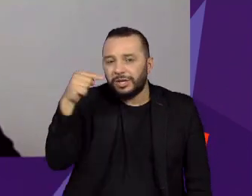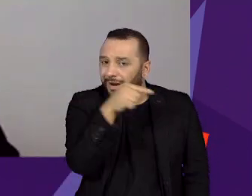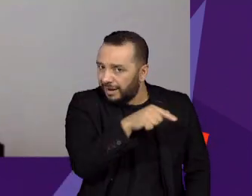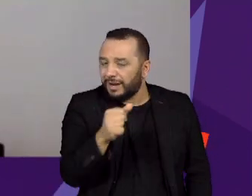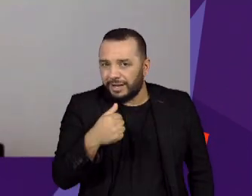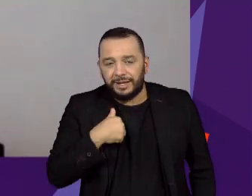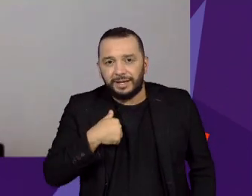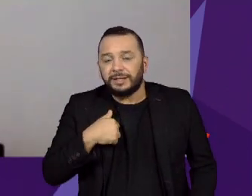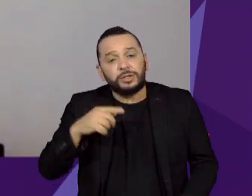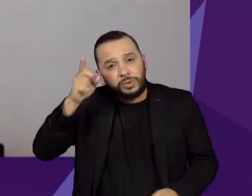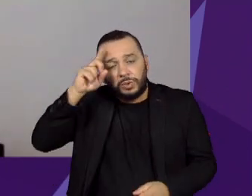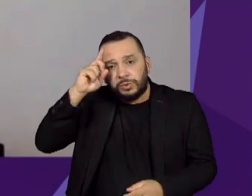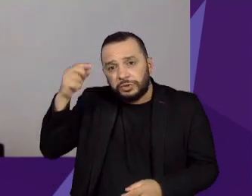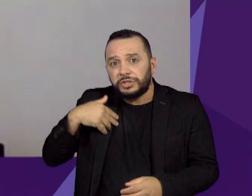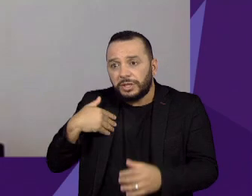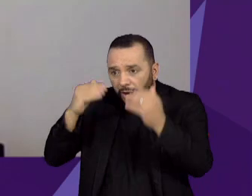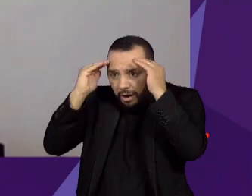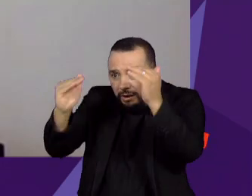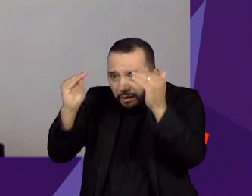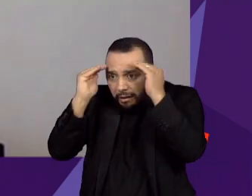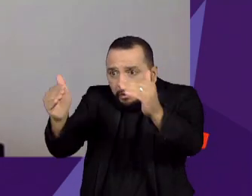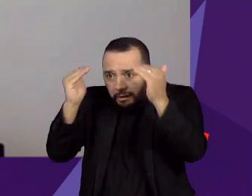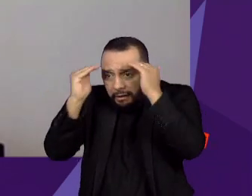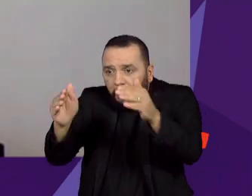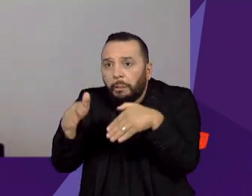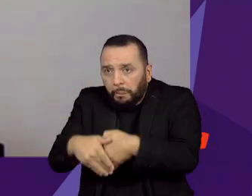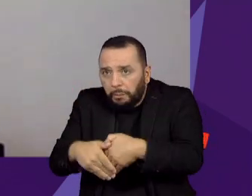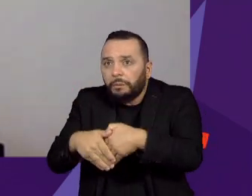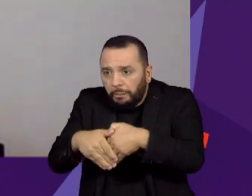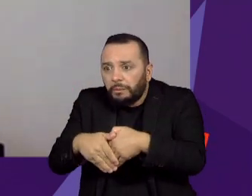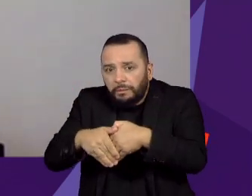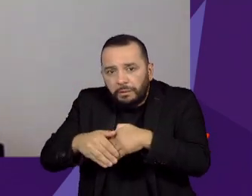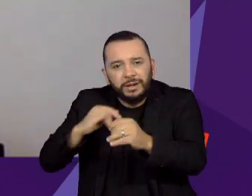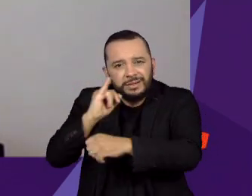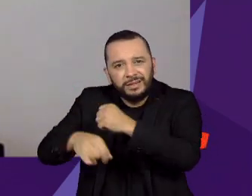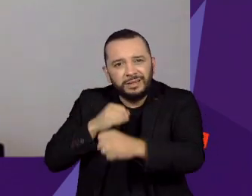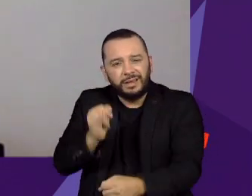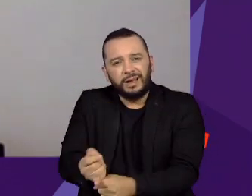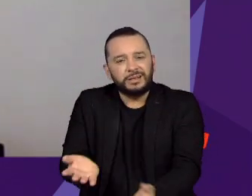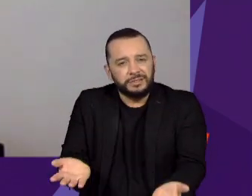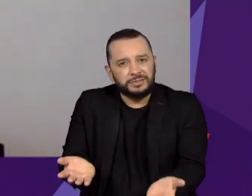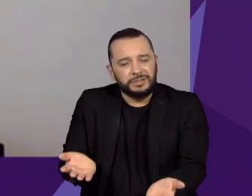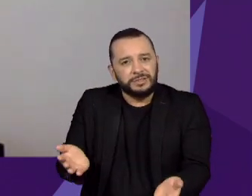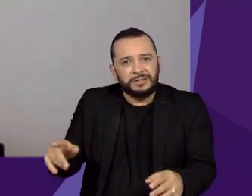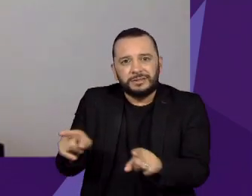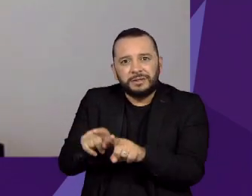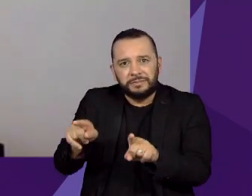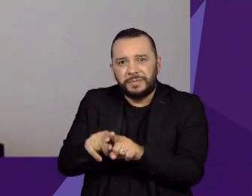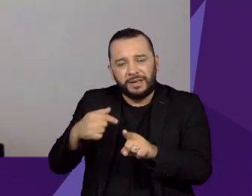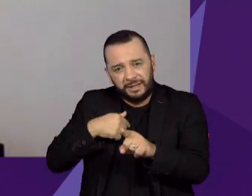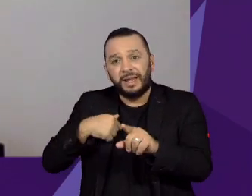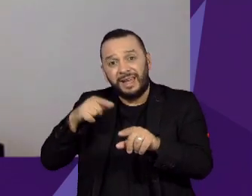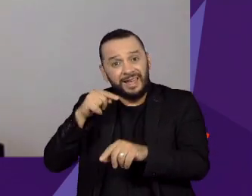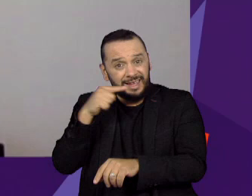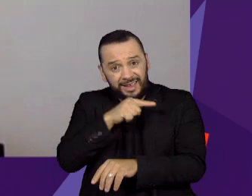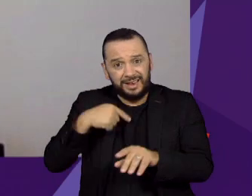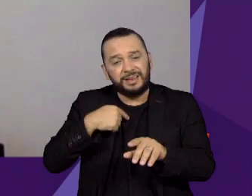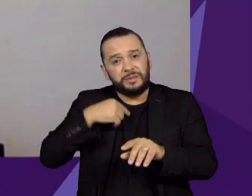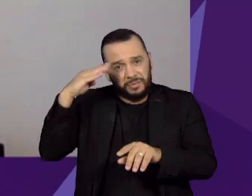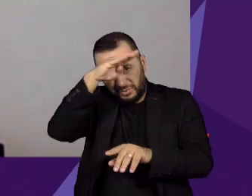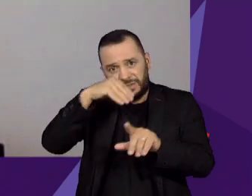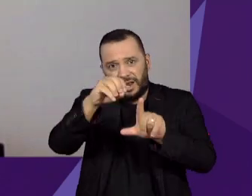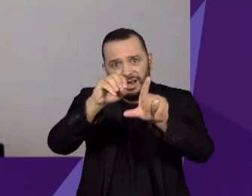carne aos leões todos os dias, aos leões da internet, para destruir ou para construir narrativas. Então, acho que ele fica